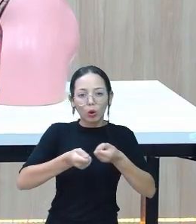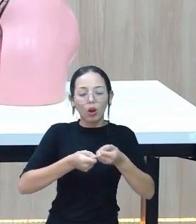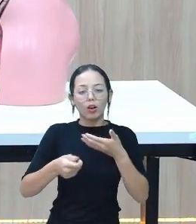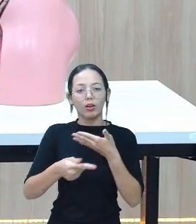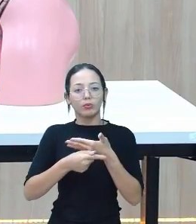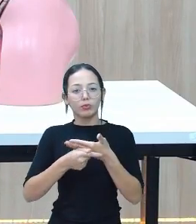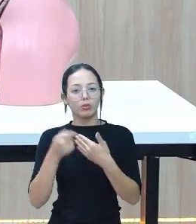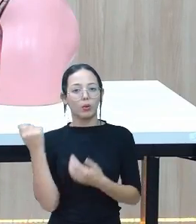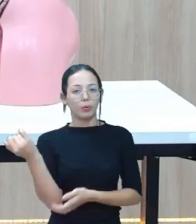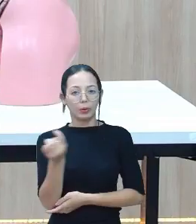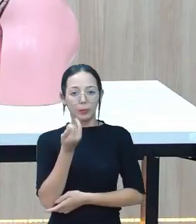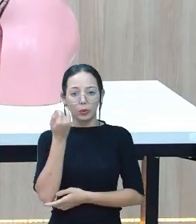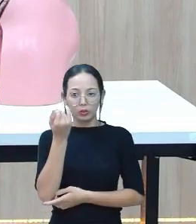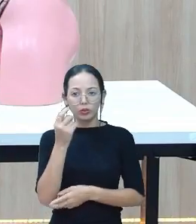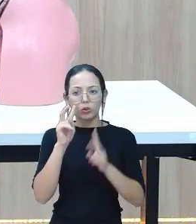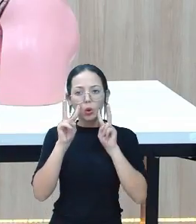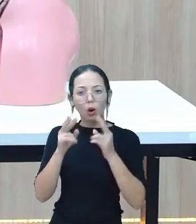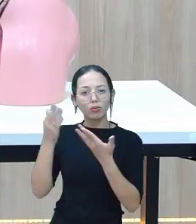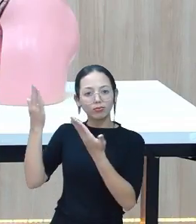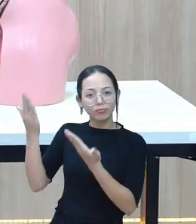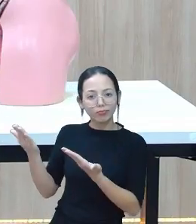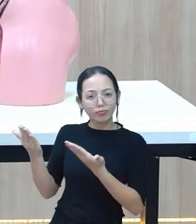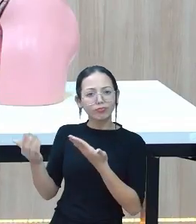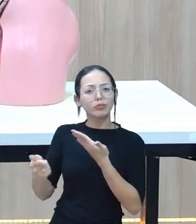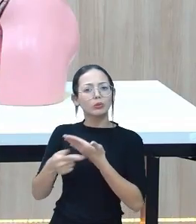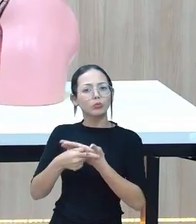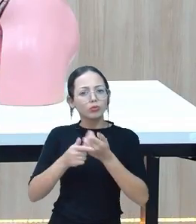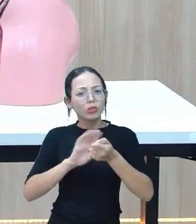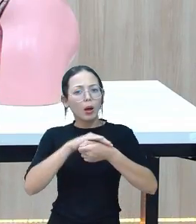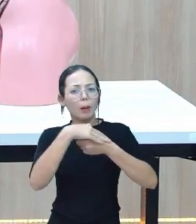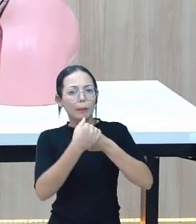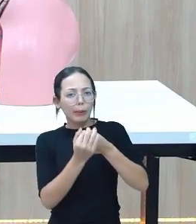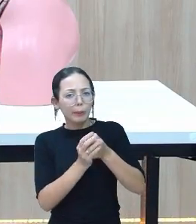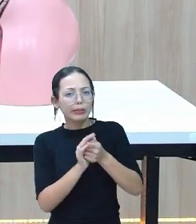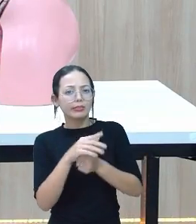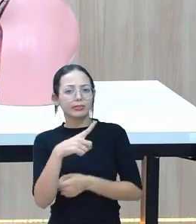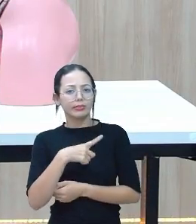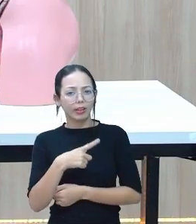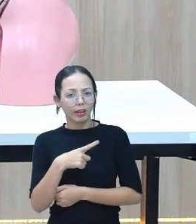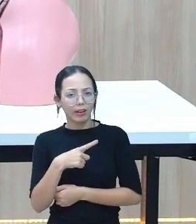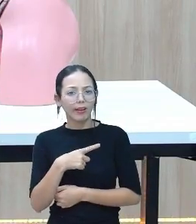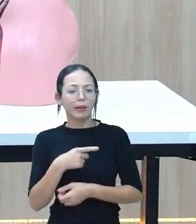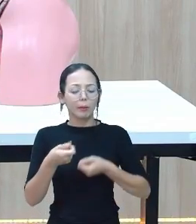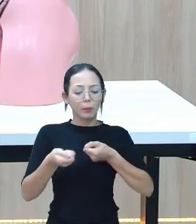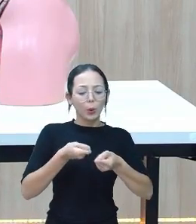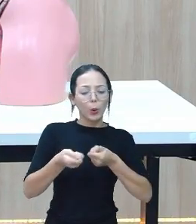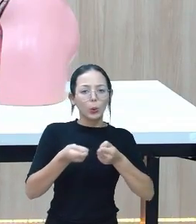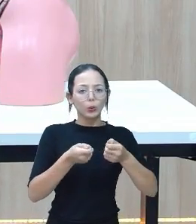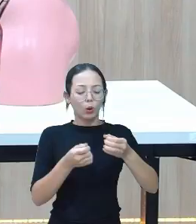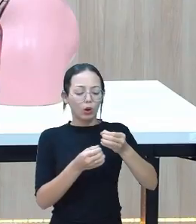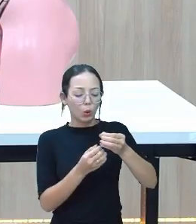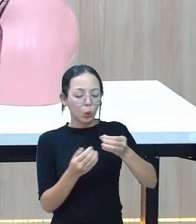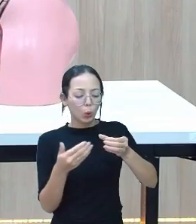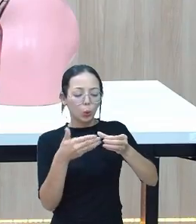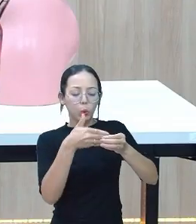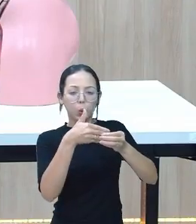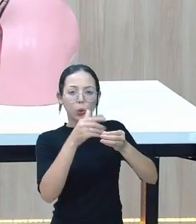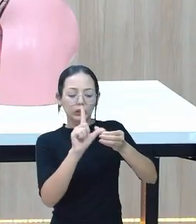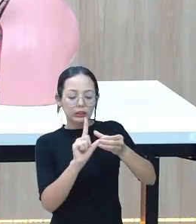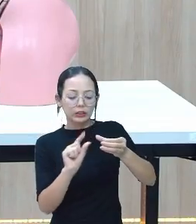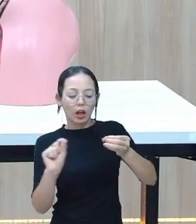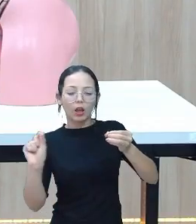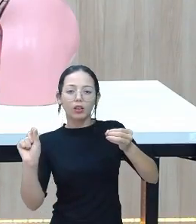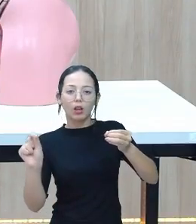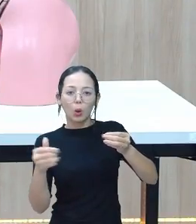função importante. Vejam que função a membrana plasmática tem. Controla essa entrada e saída, o